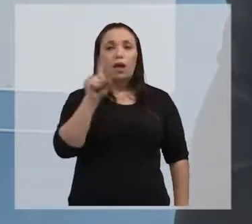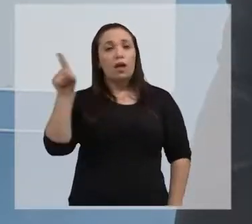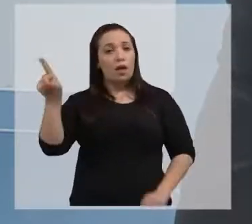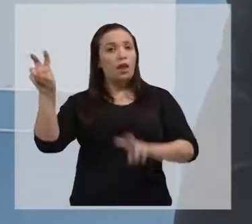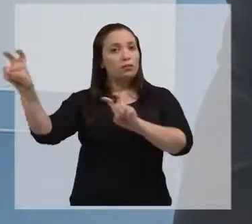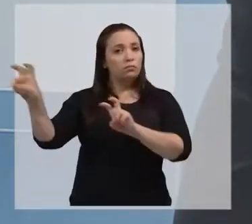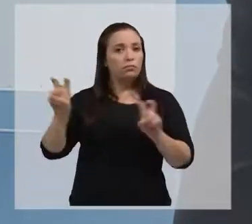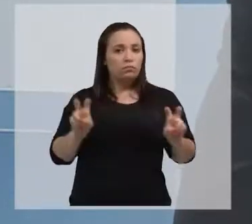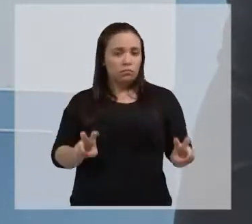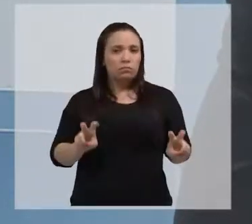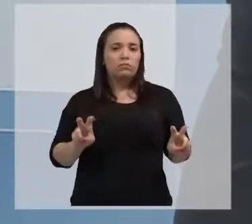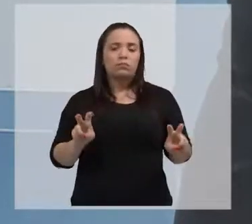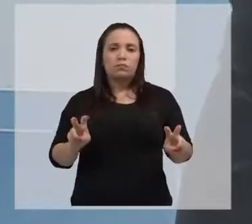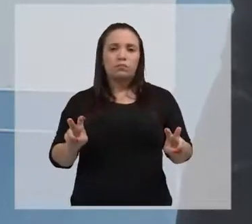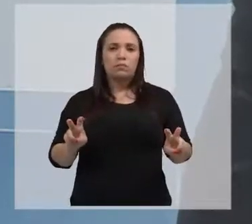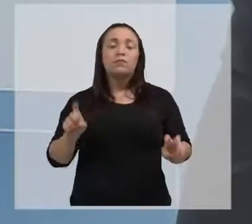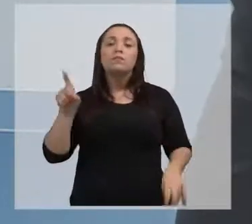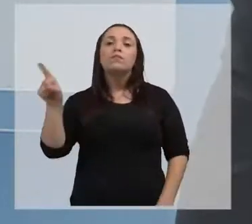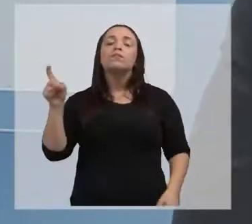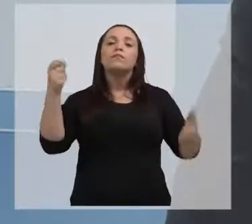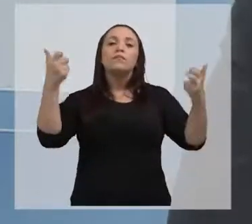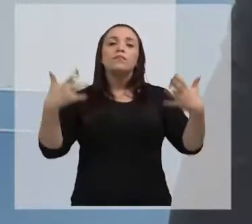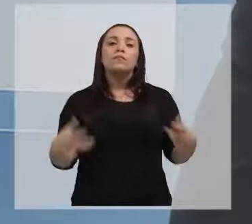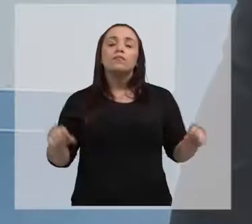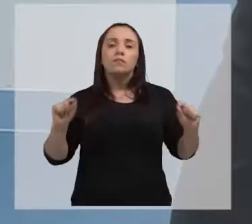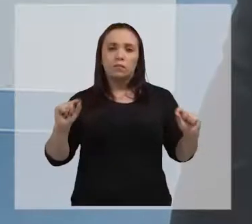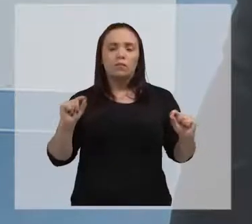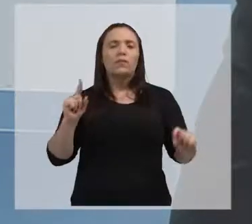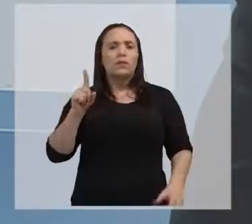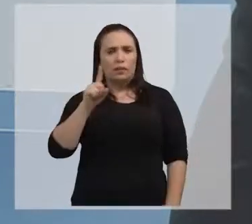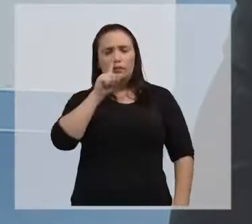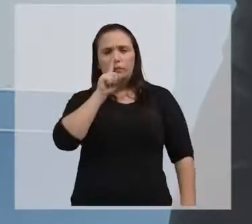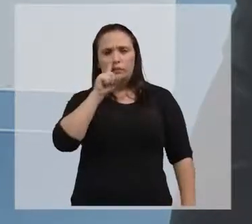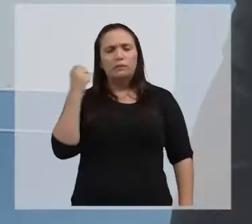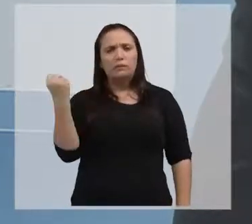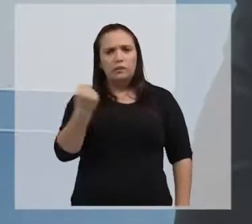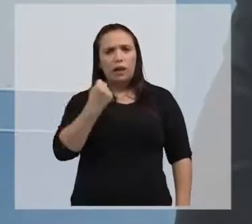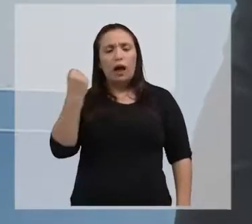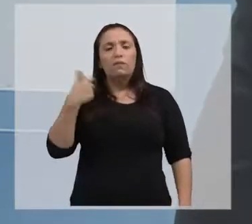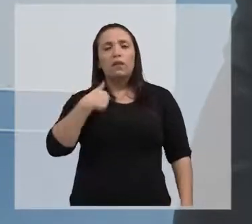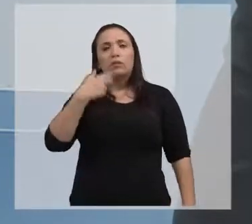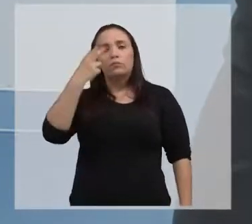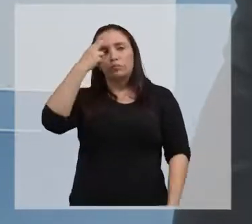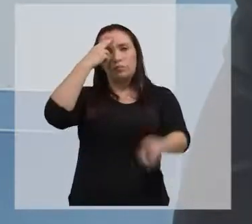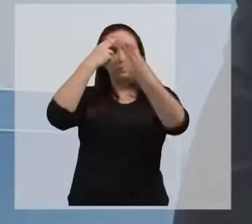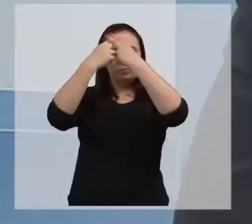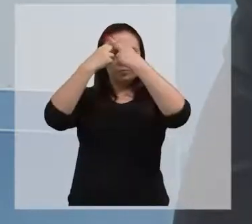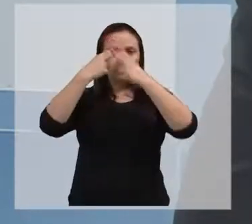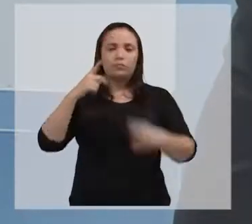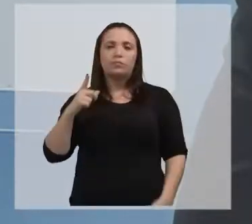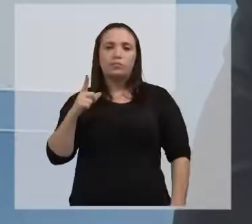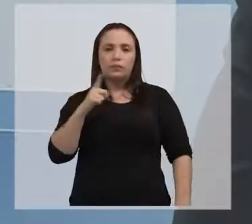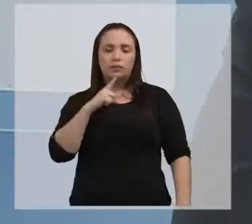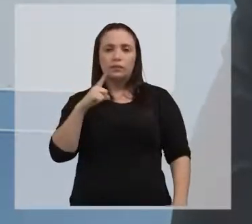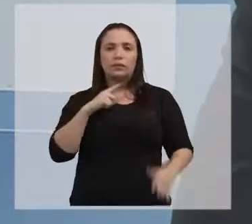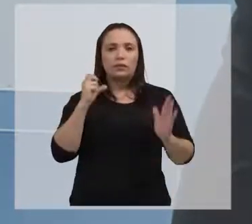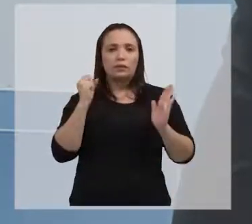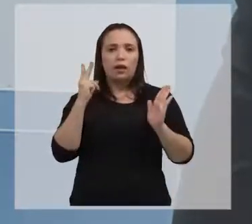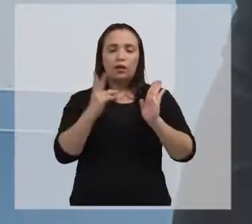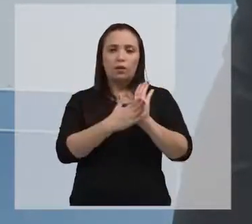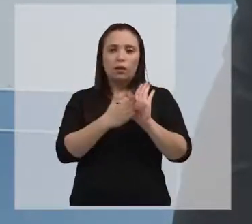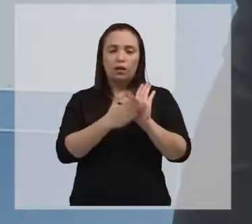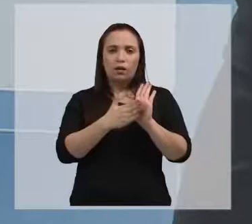bem claro. E o que ele falou é muito grave, é tão grave que eu guardei comigo. Guardei aqui no meu celular a frase. E